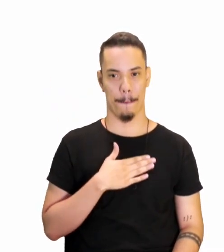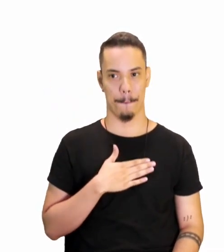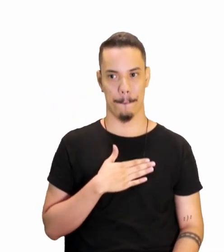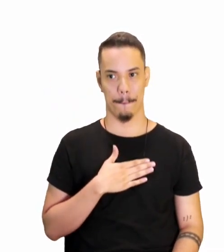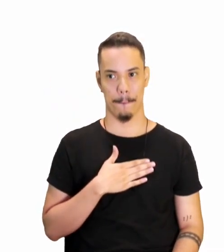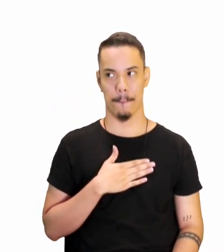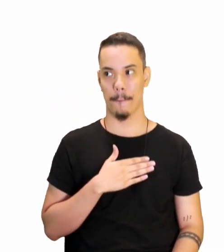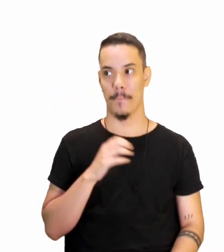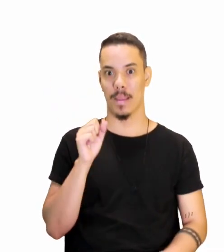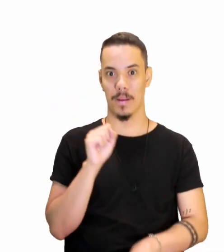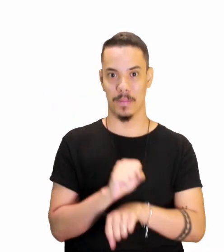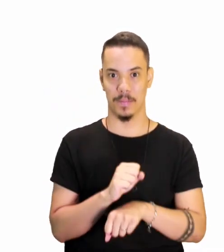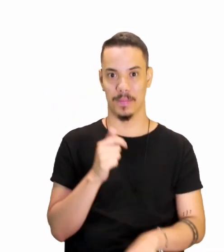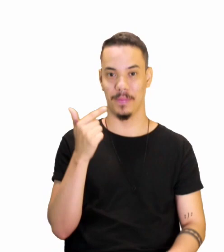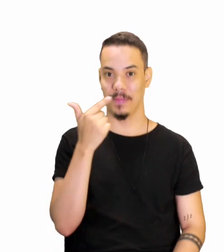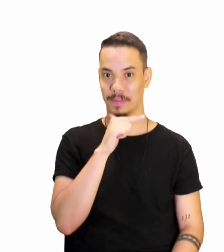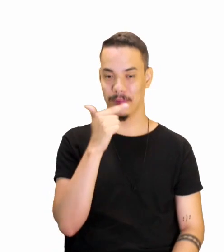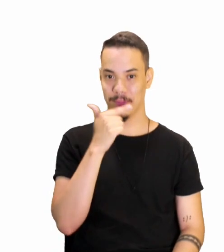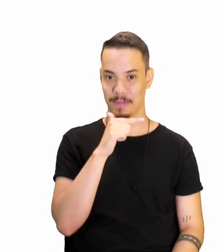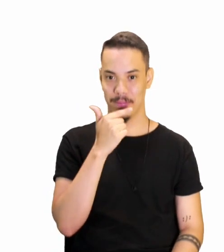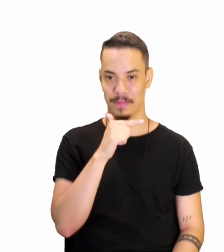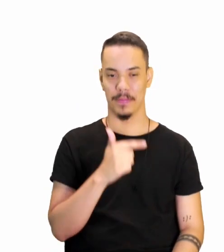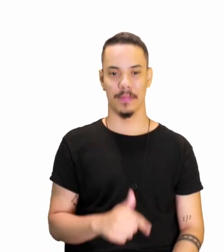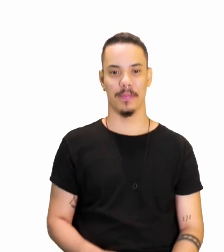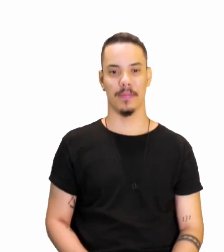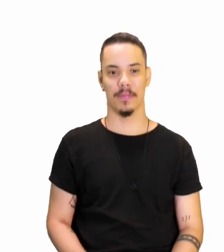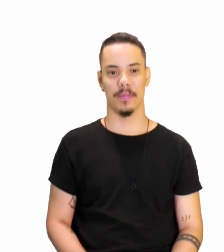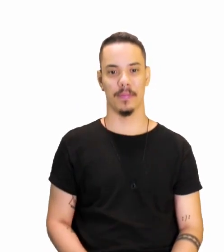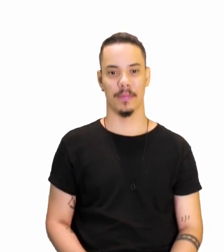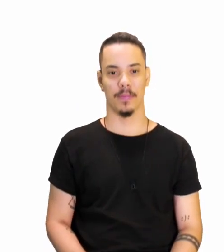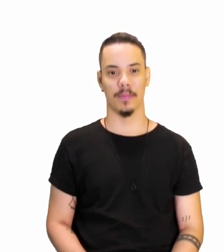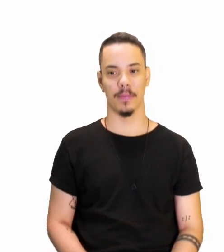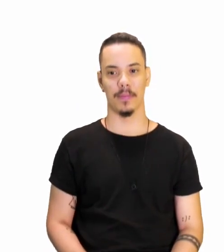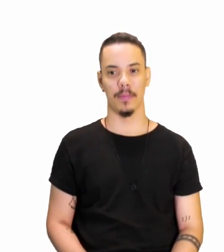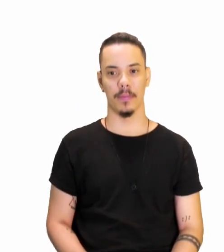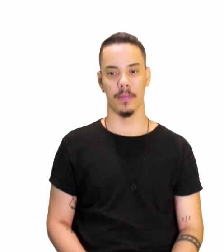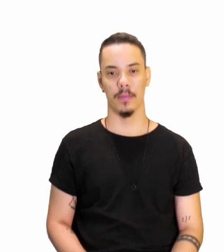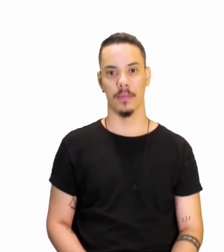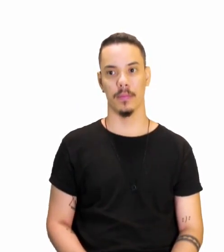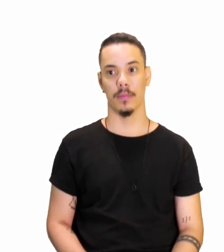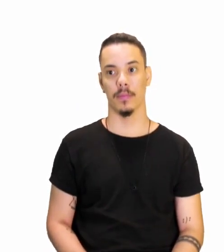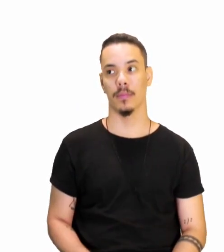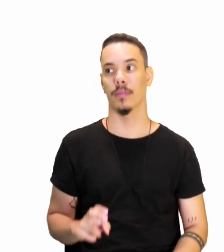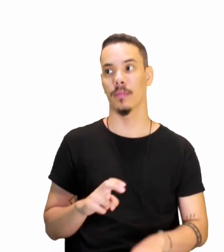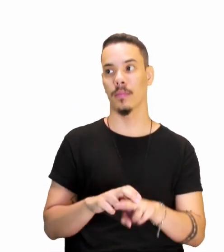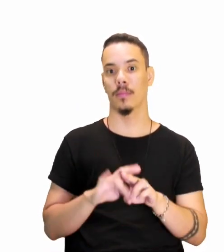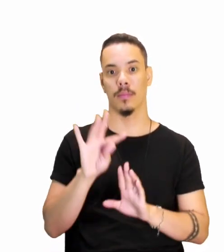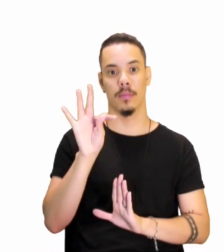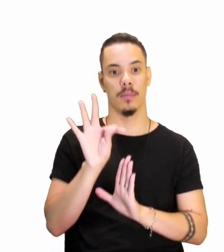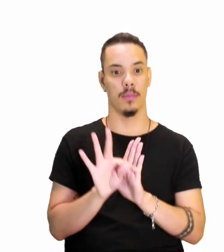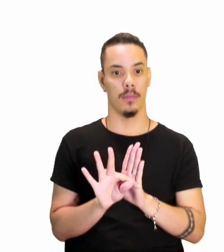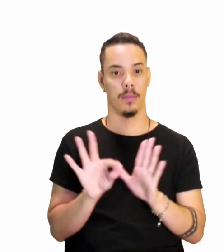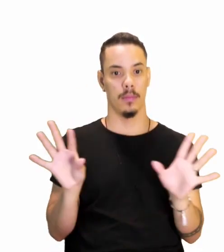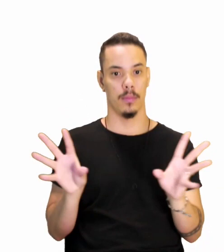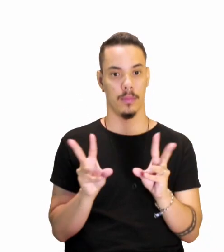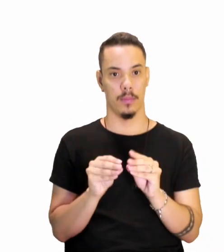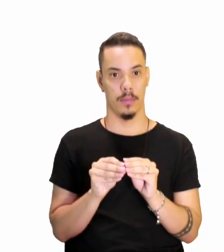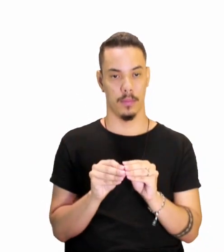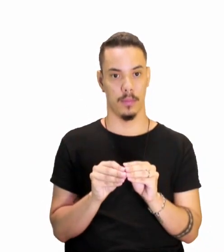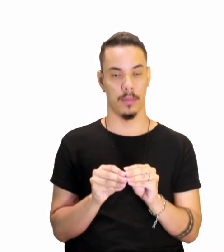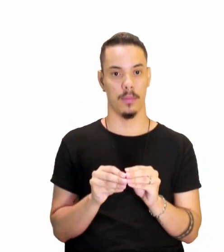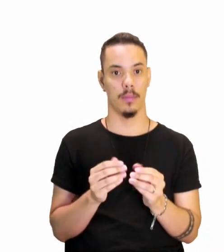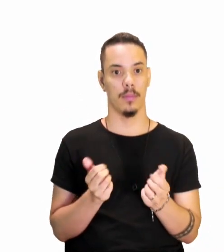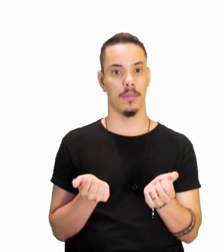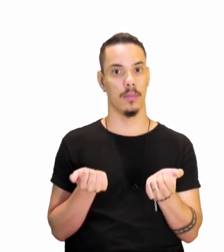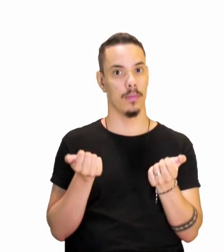tá? Pare de rir um pouquinho. Então, essa questão é você ter um texto curto e que